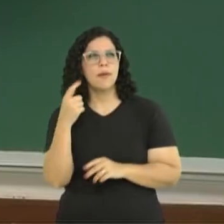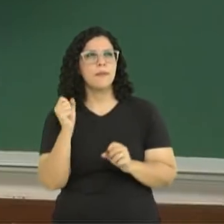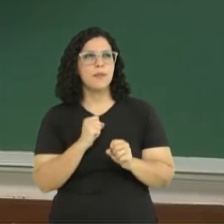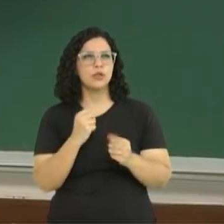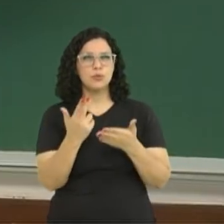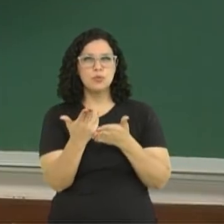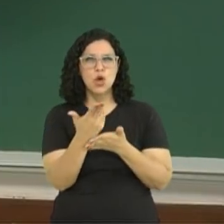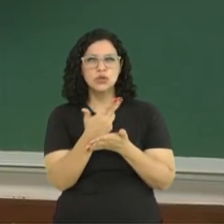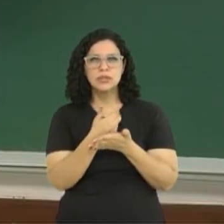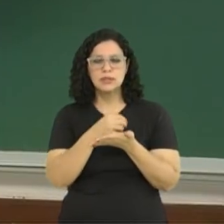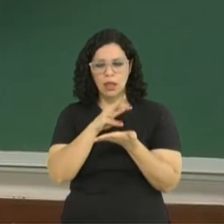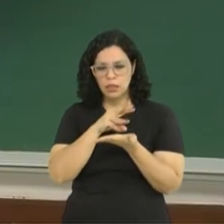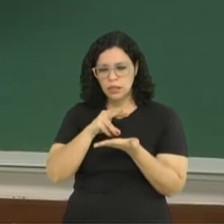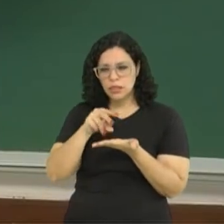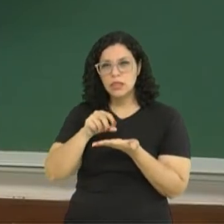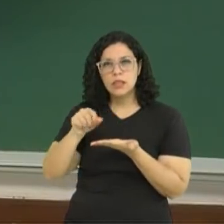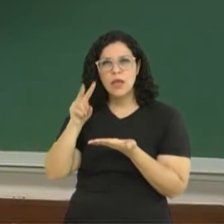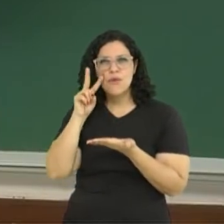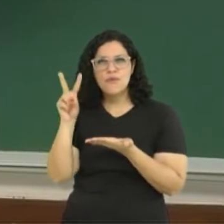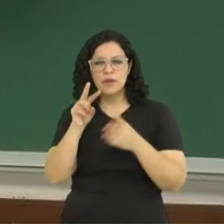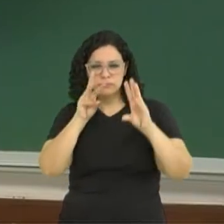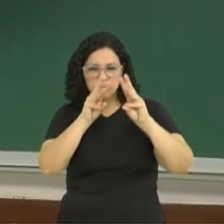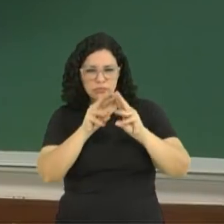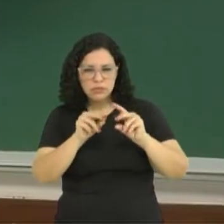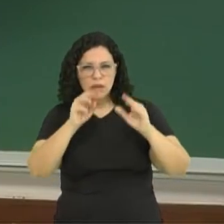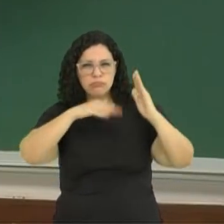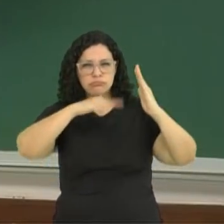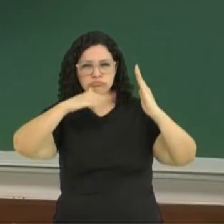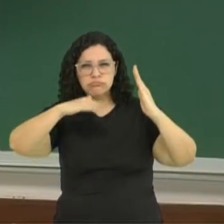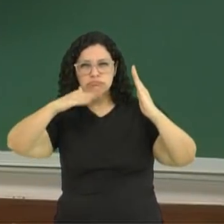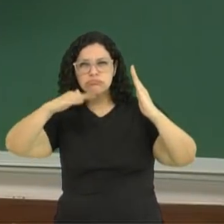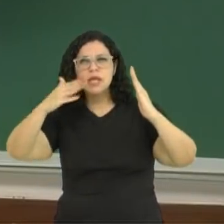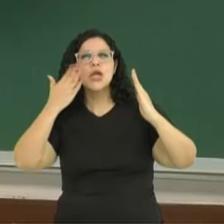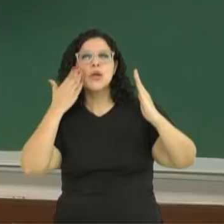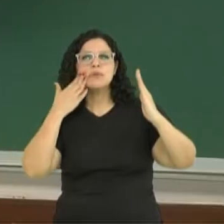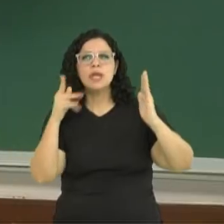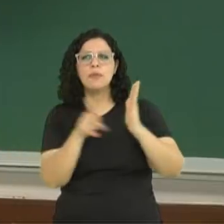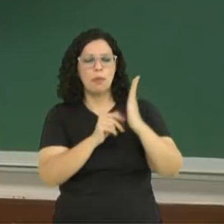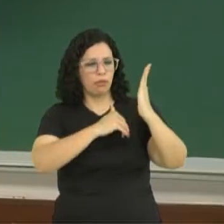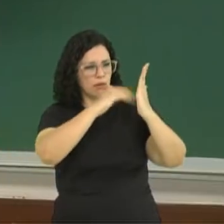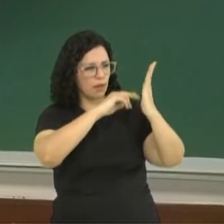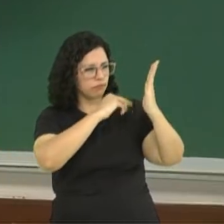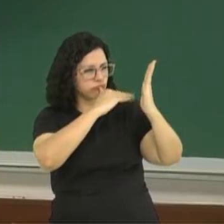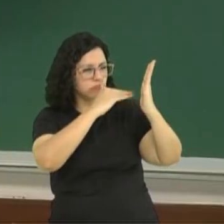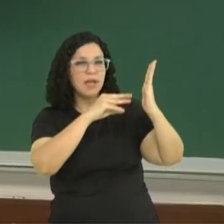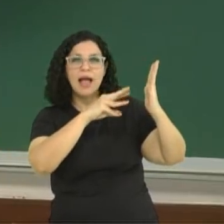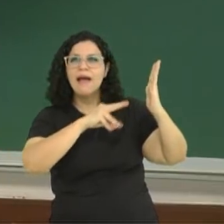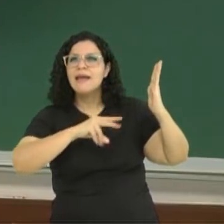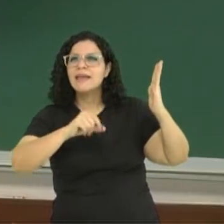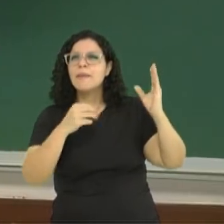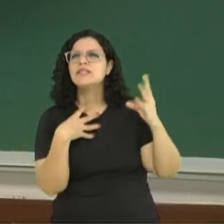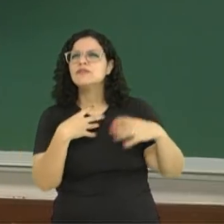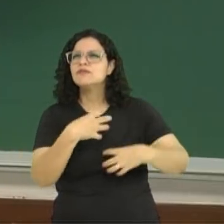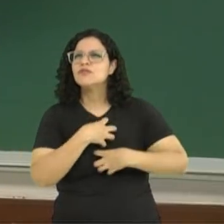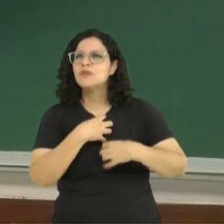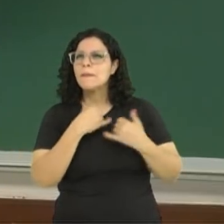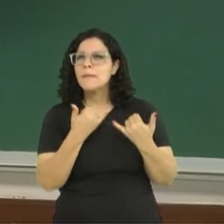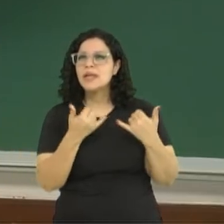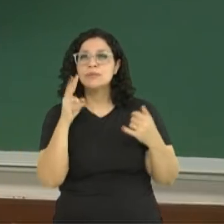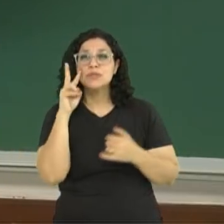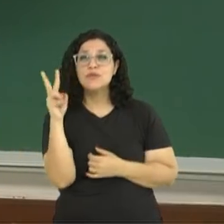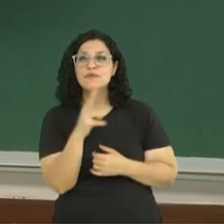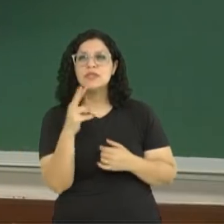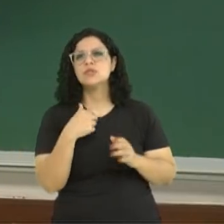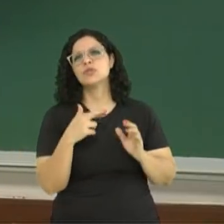posso desenhar areia. Eu posso olhar visualmente a areia no 2D, ou seja, numa tela, parece que eu vou pegar e sentir. Mas na verdade é